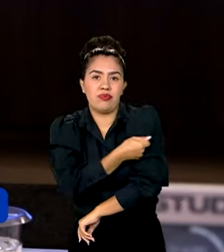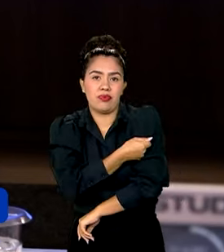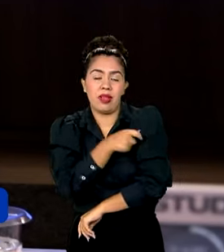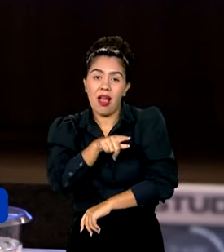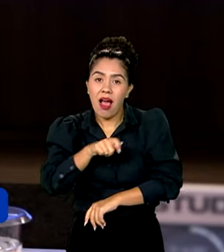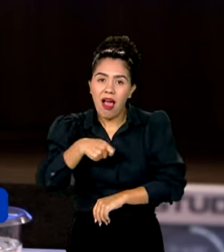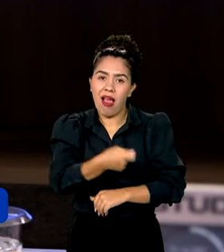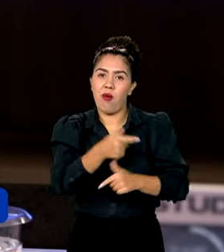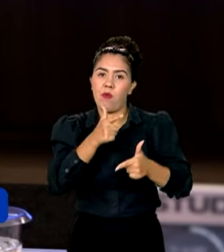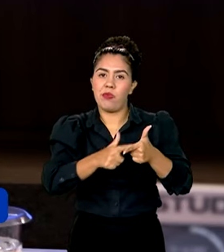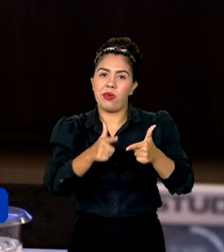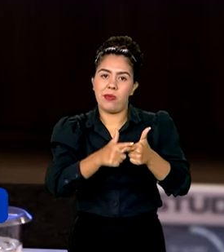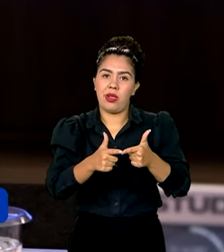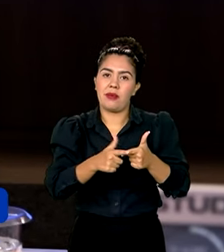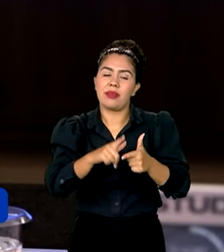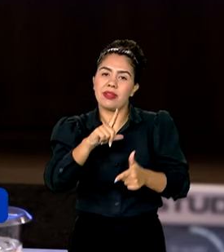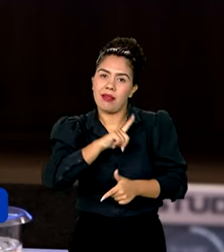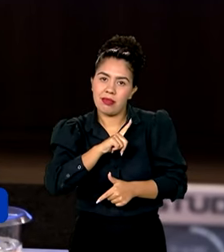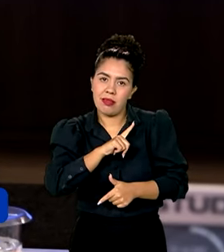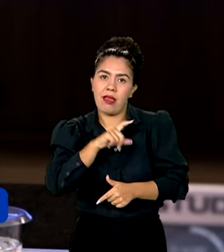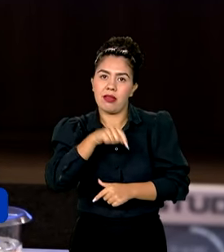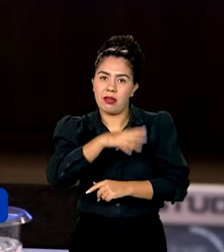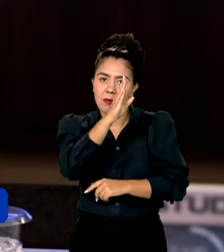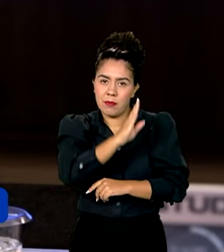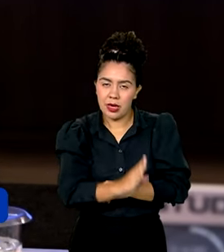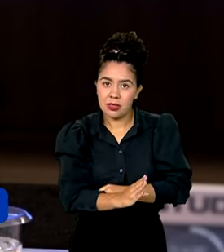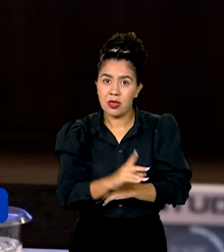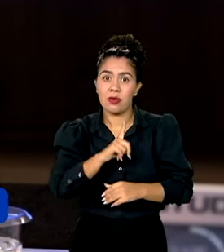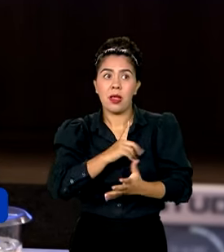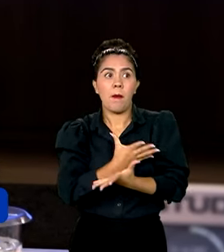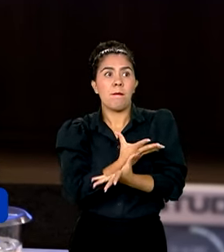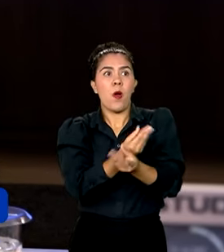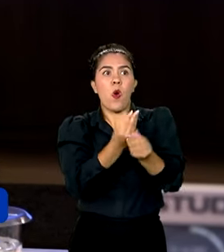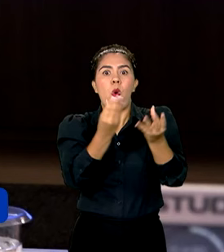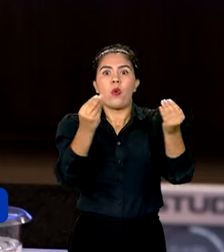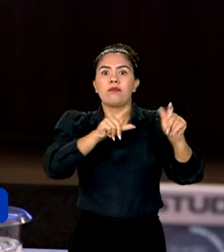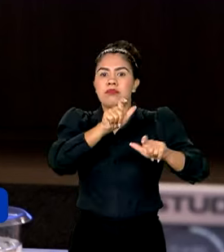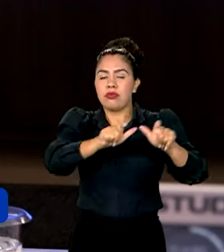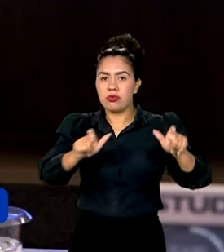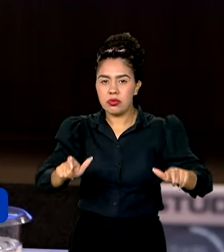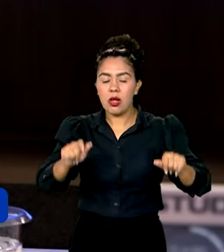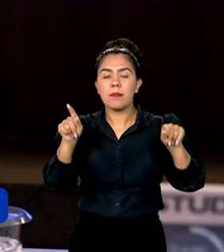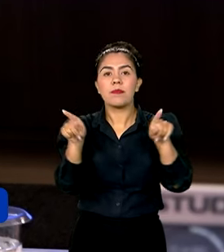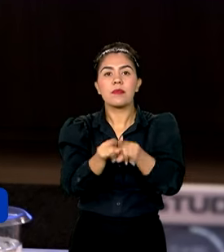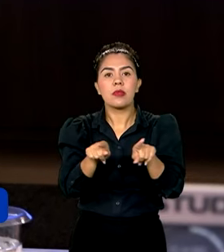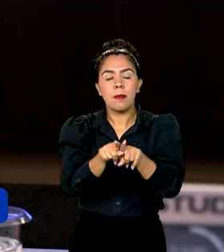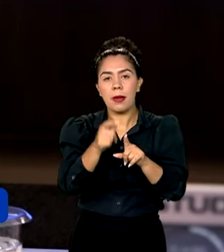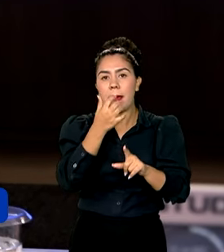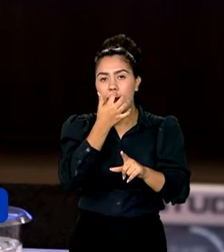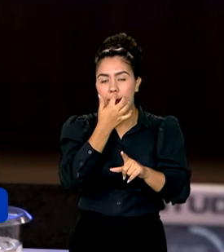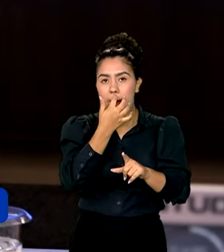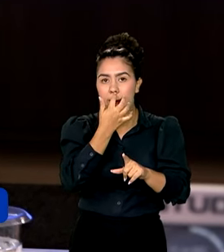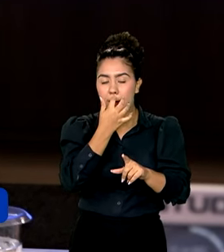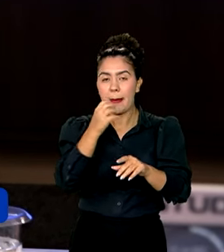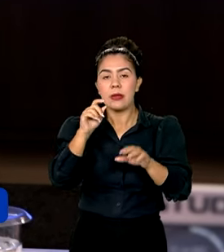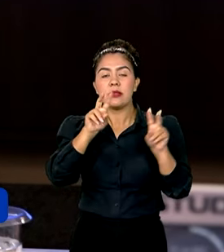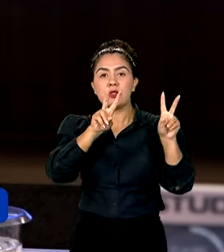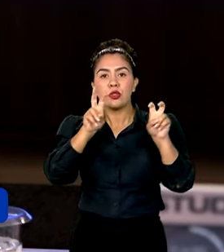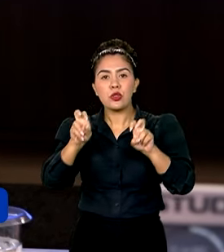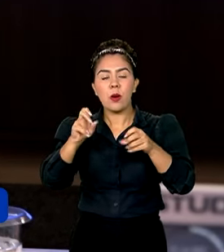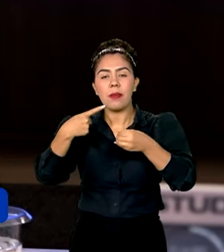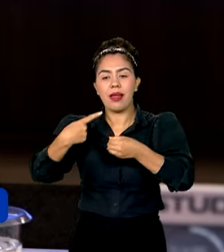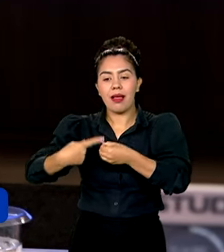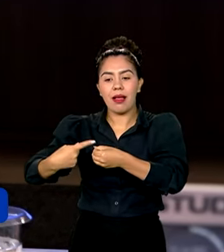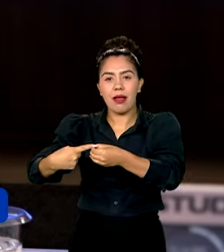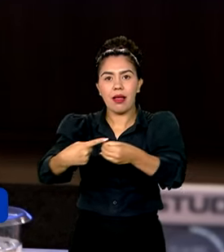problema que enfrentamos num país do nosso tamanho e a locação das cidades também passou por uma segunda discussão